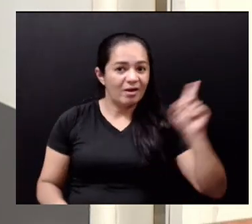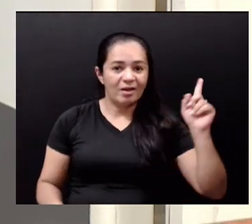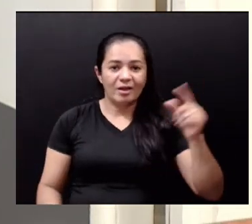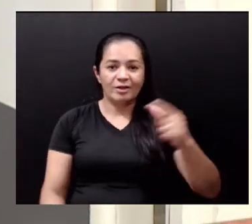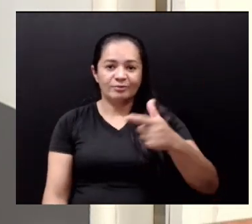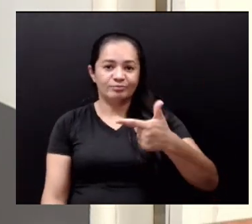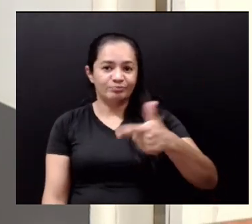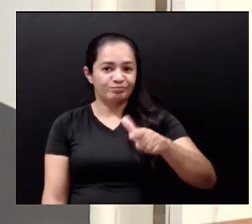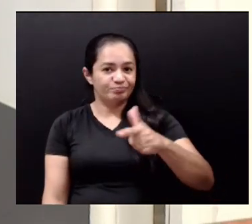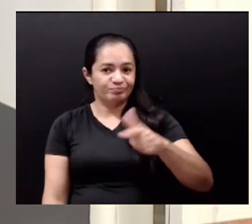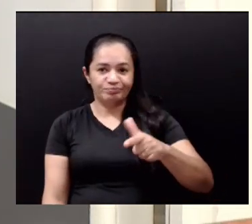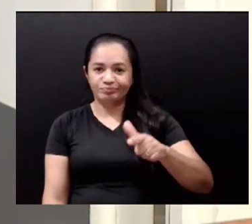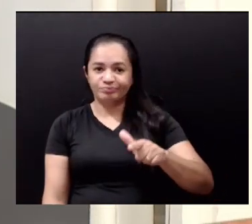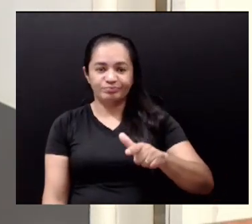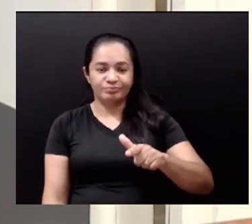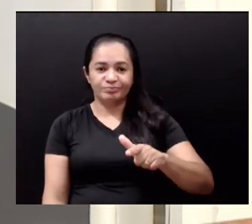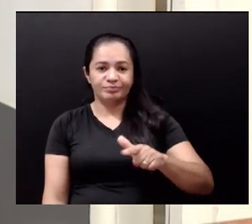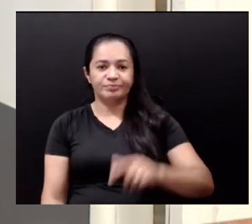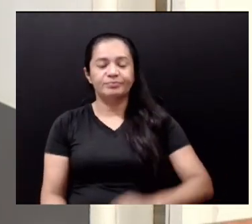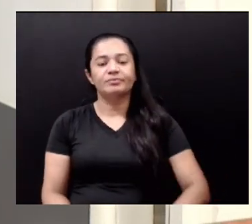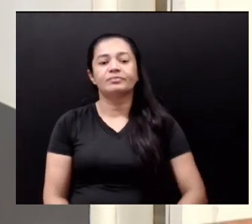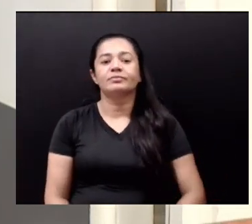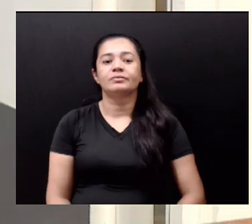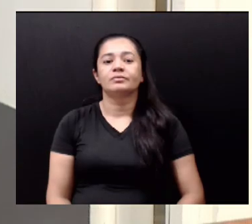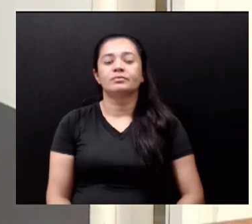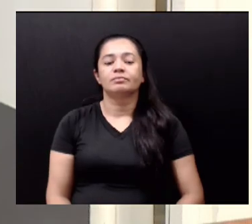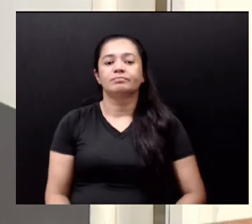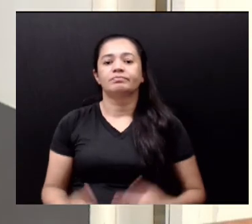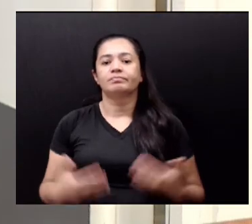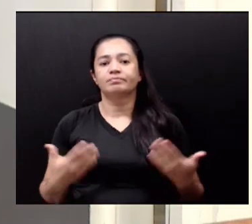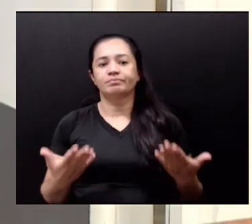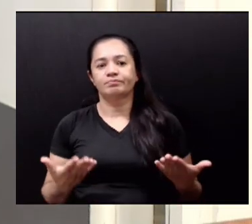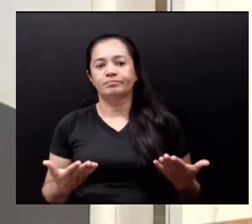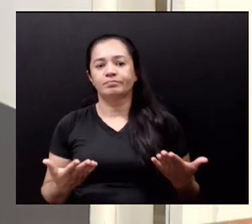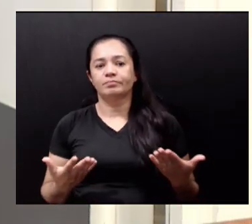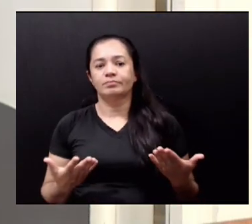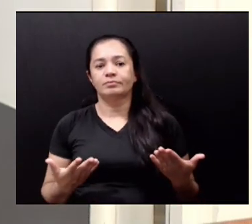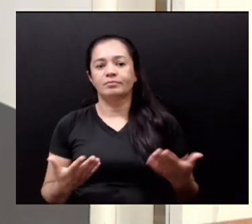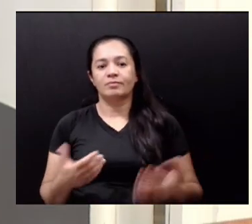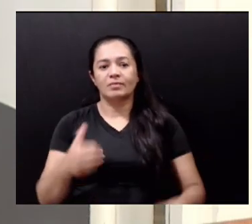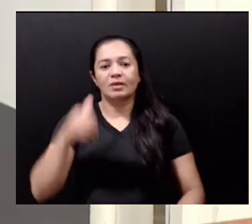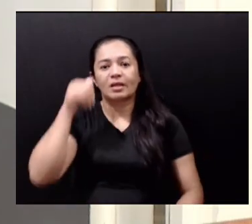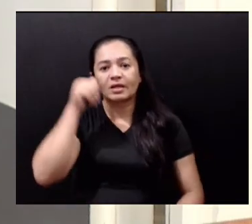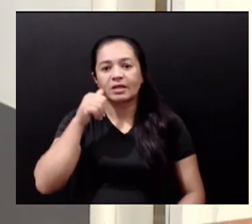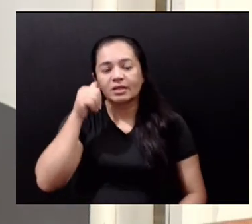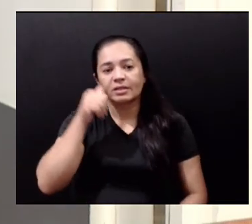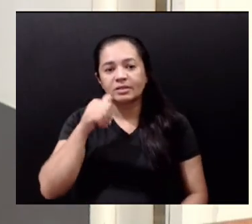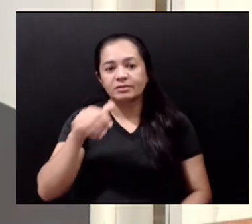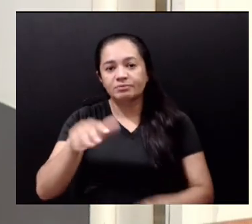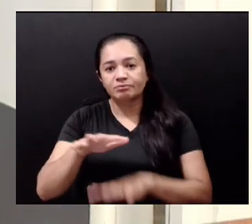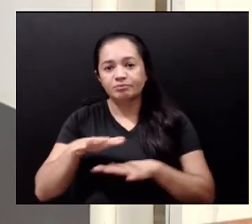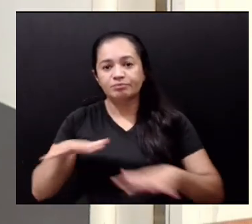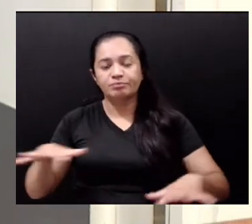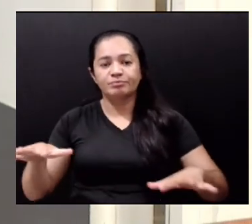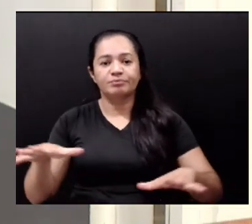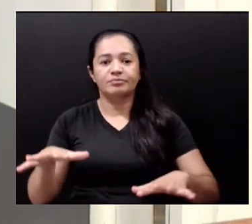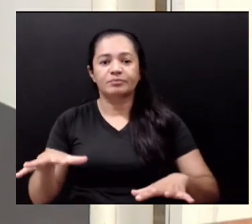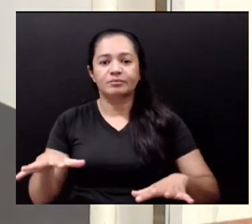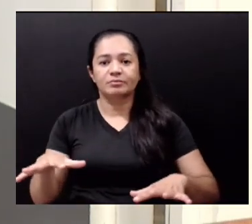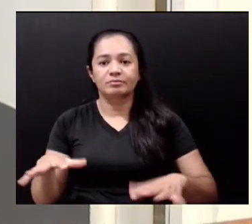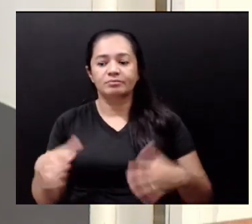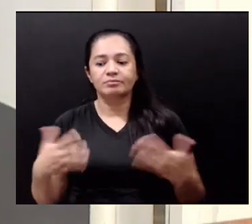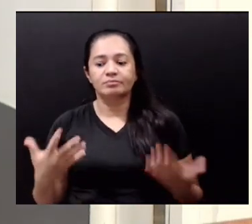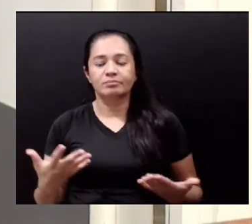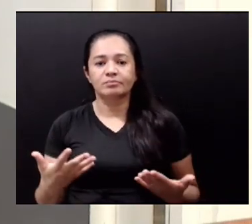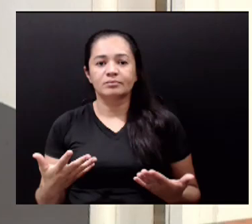desde 2005. Então, nas primeiras reuniões da rede, né, nós fizemos 2, e aí parece